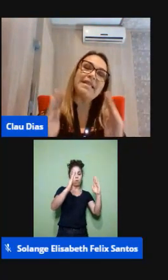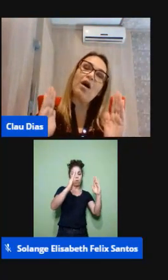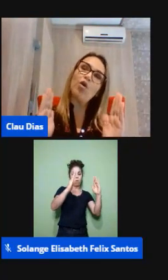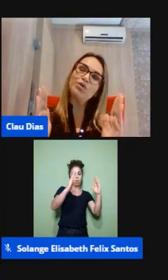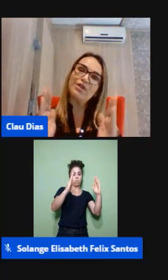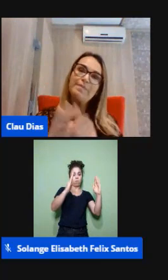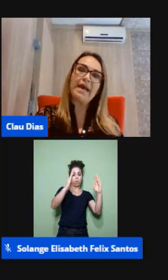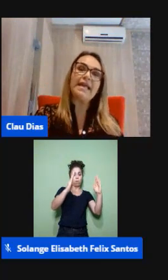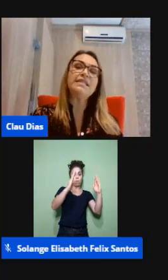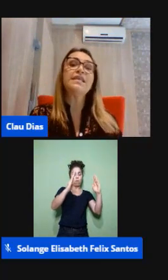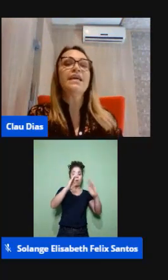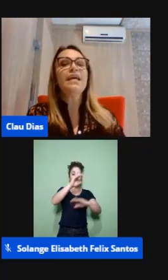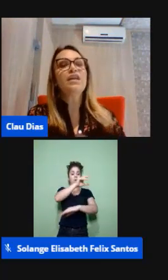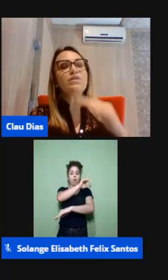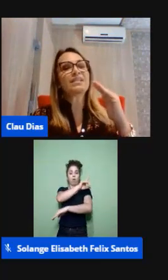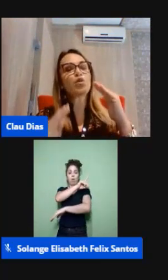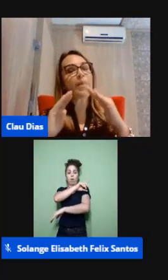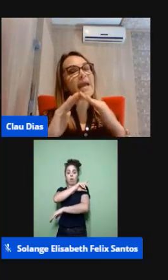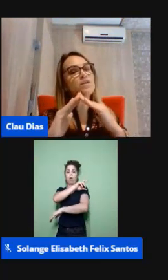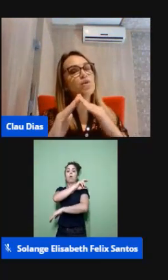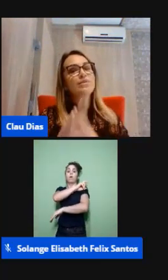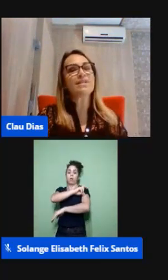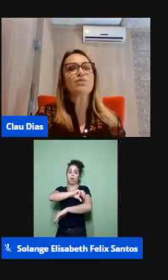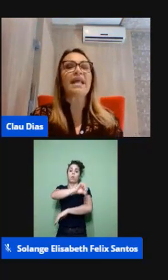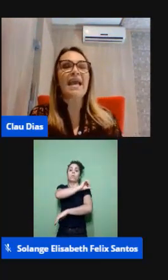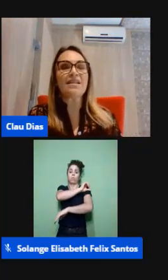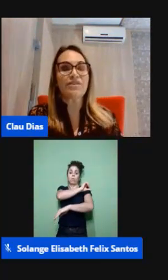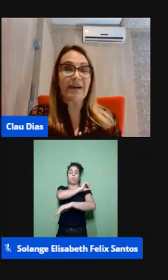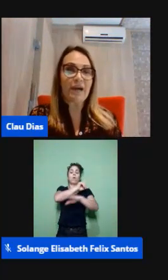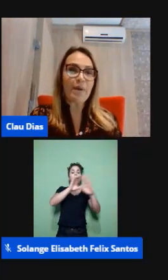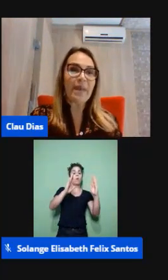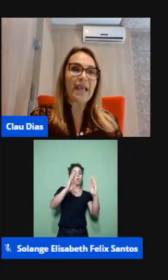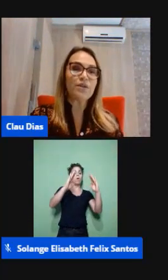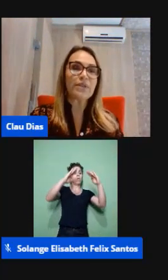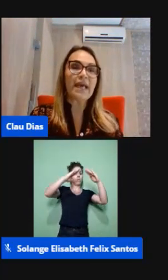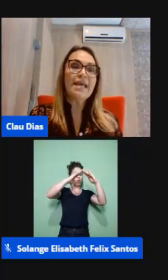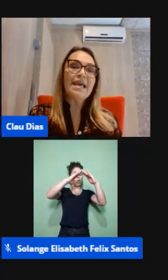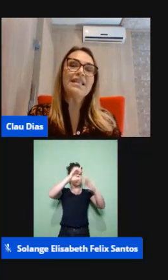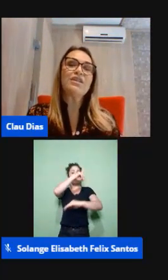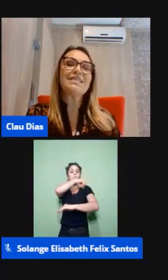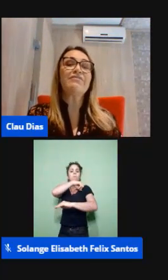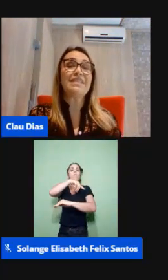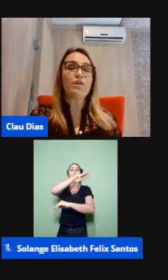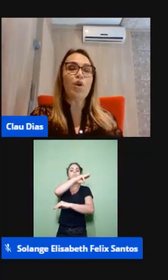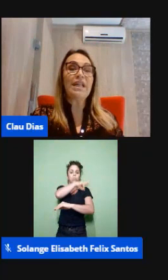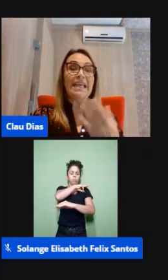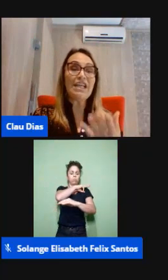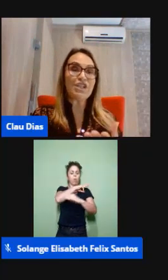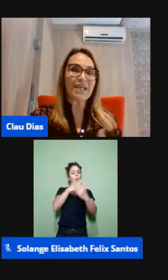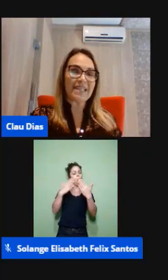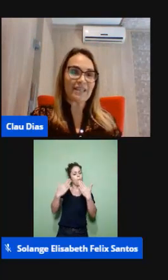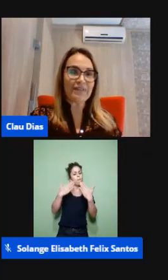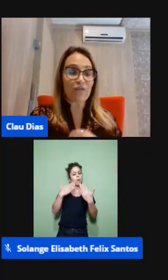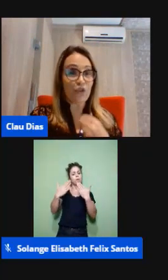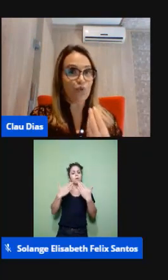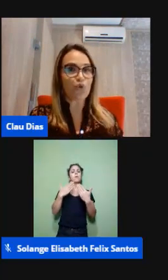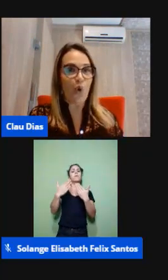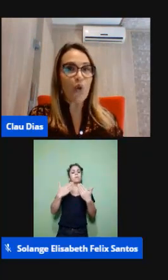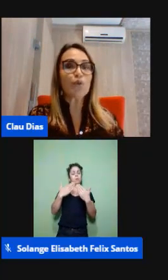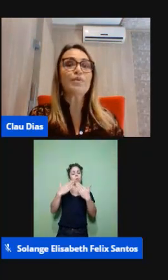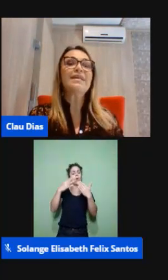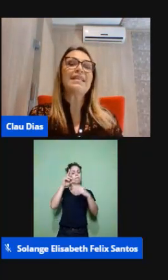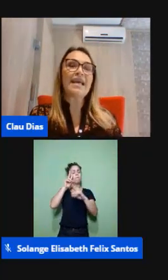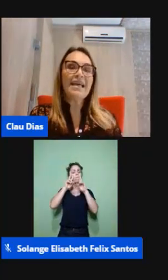ensino fundamental como suas paredes e o ensino médio como seu teto, seu acabamento, né? Então, nessa visão holística, nessa visão